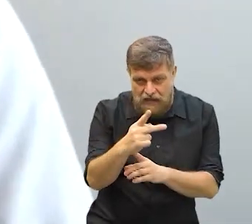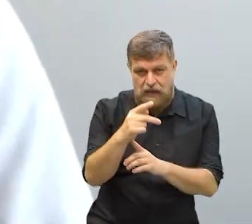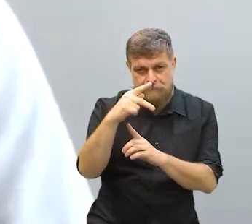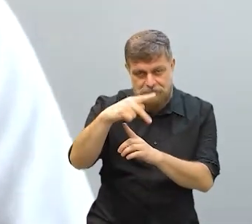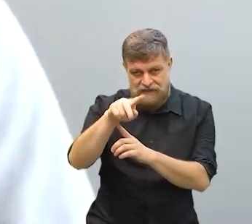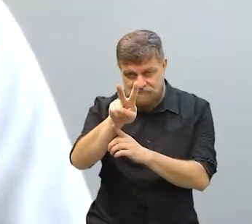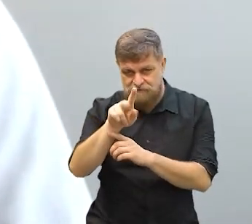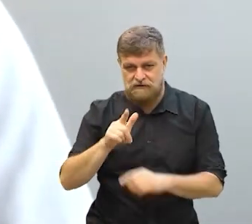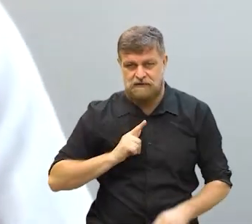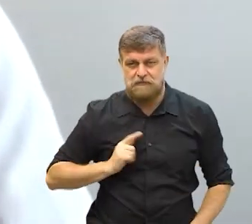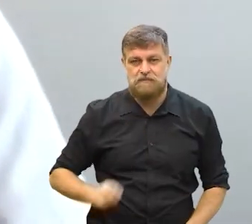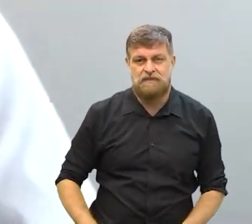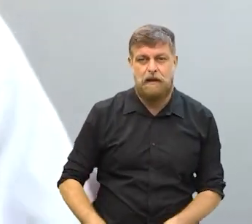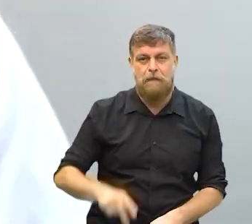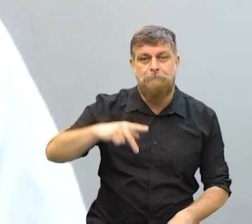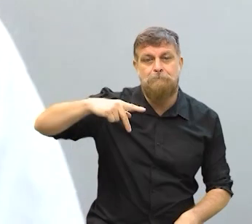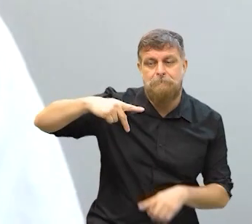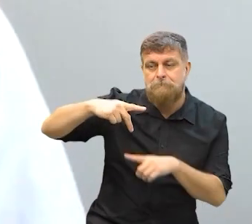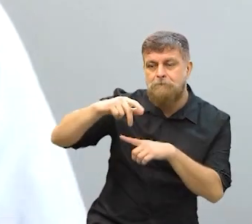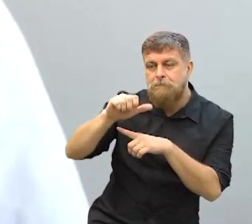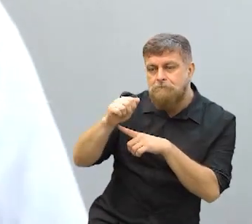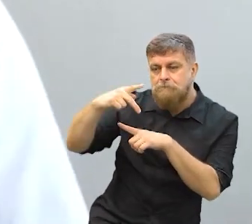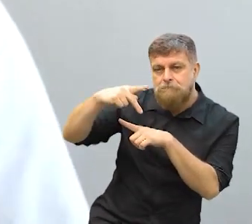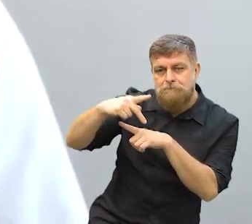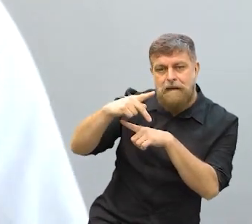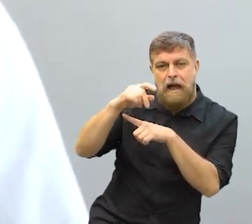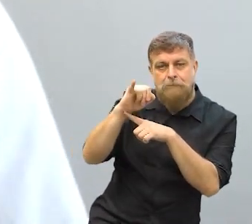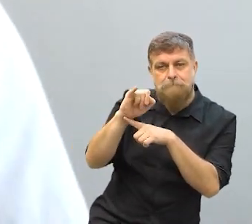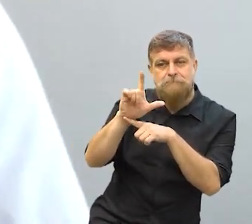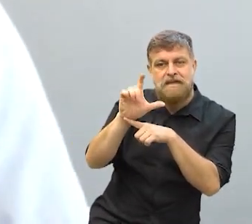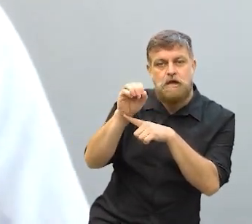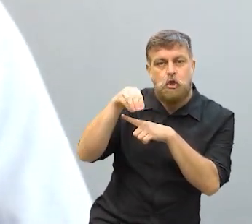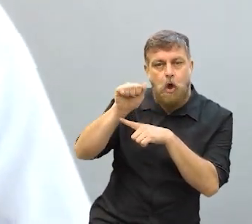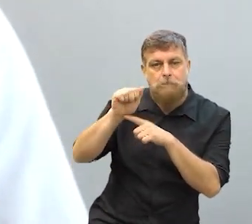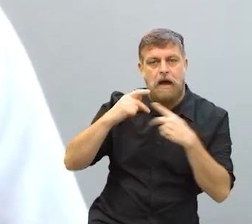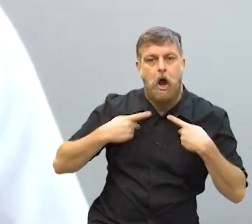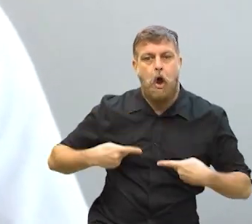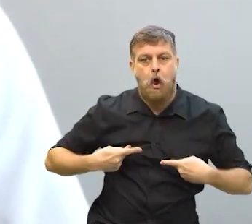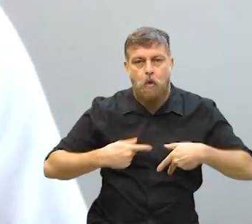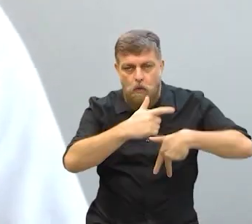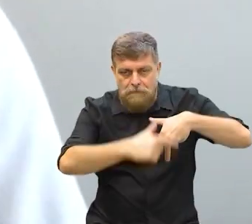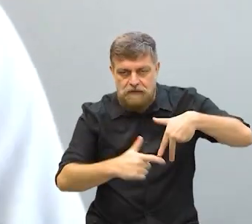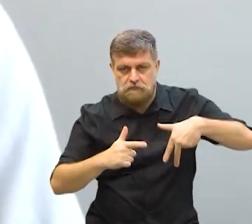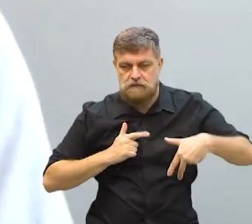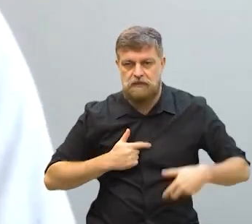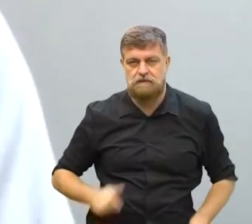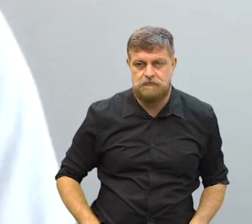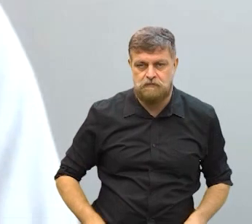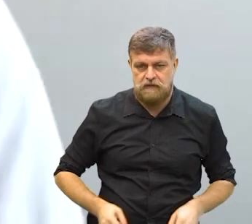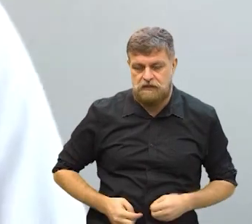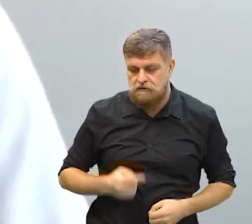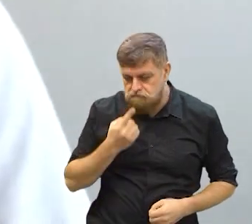sigla para um vírus chamado vírus do papiloma humano. Esse vírus ele acaba tendo uma predileção por algumas regiões do nosso